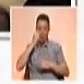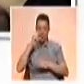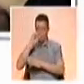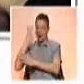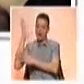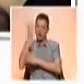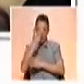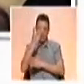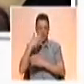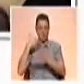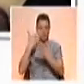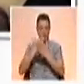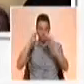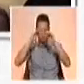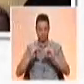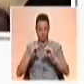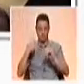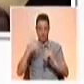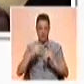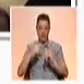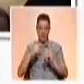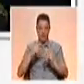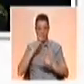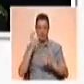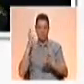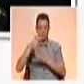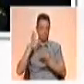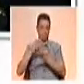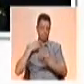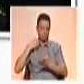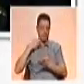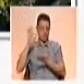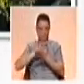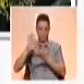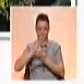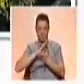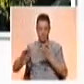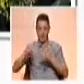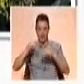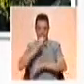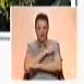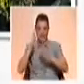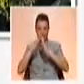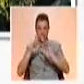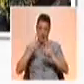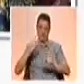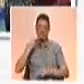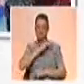busca consciencializar para a redução da pegada de carbono. A entrada é gratuita e decorre na Casa Info Parques de Sintra.